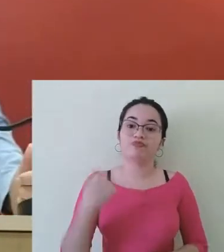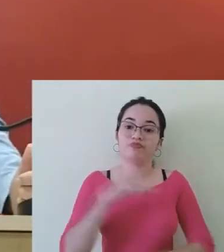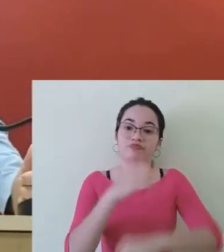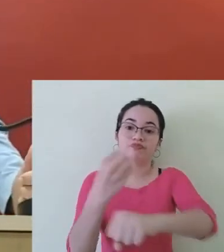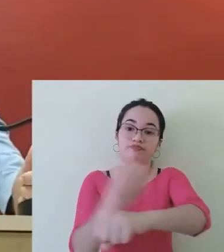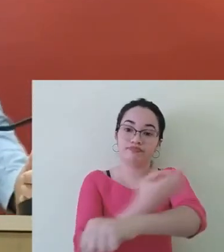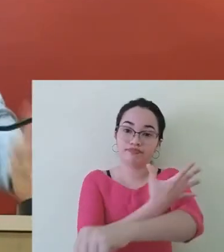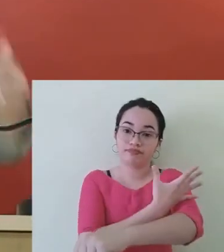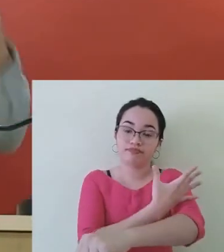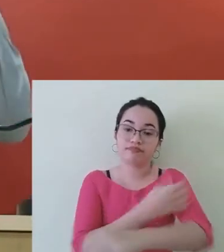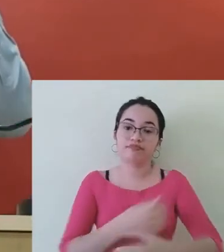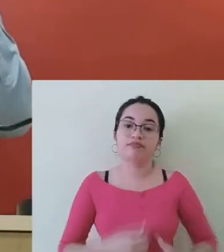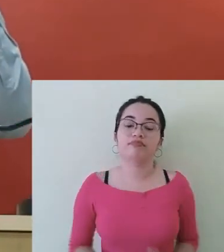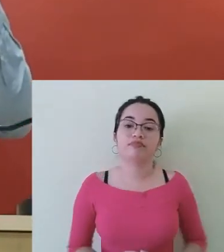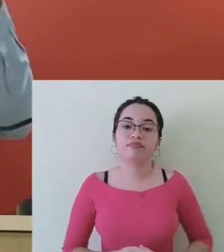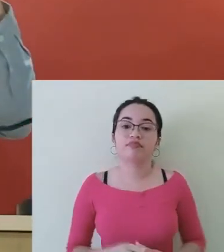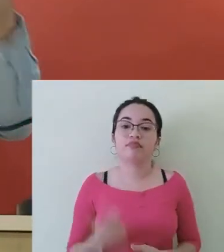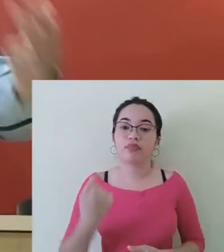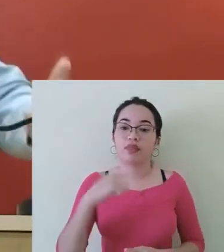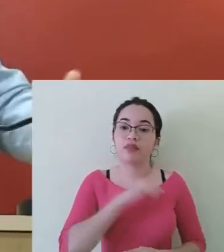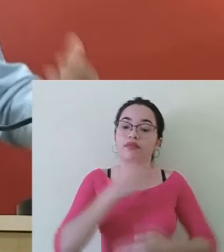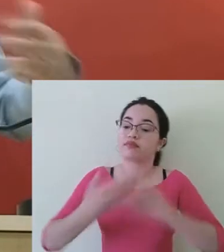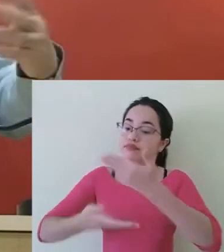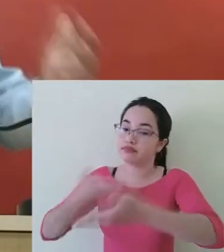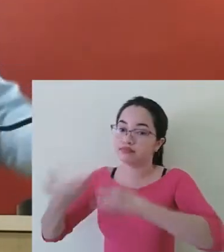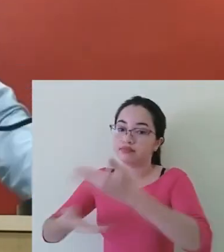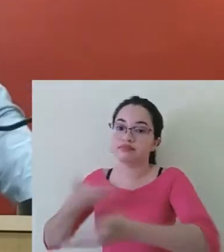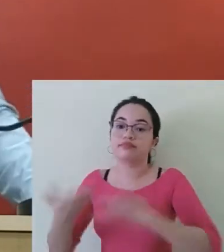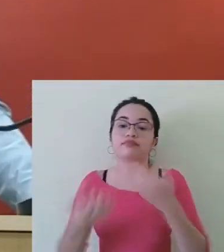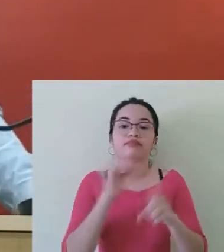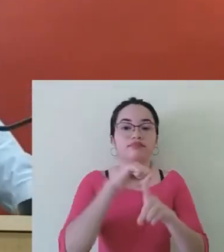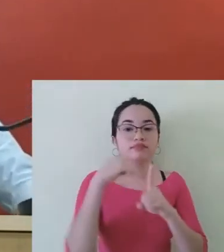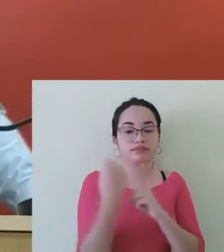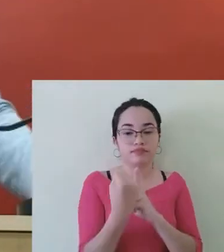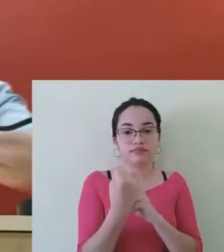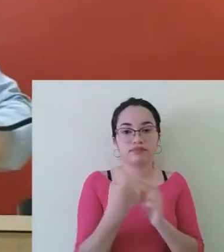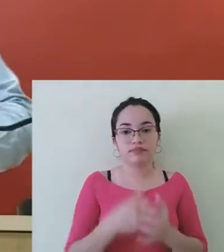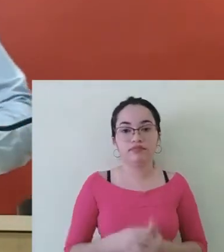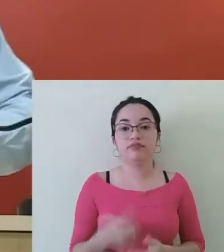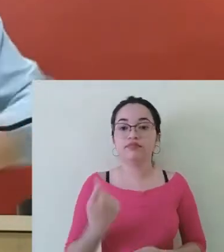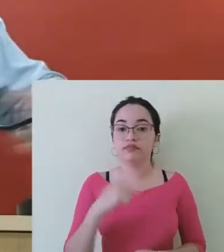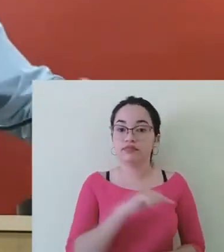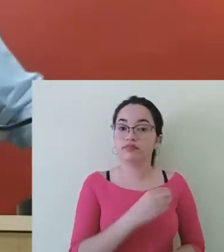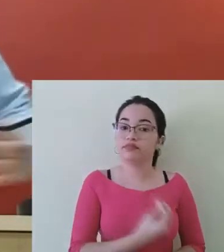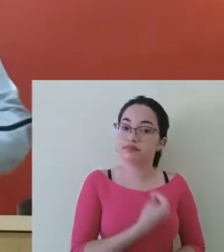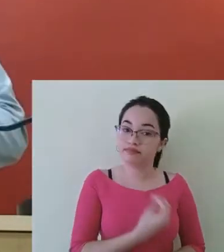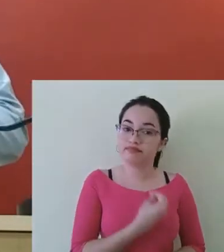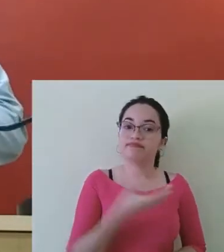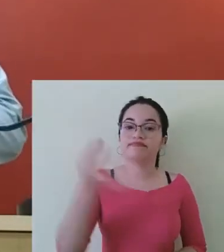nossas emoções, nossas relações sociais, nossa